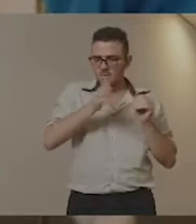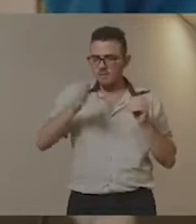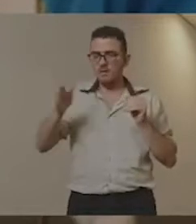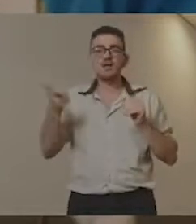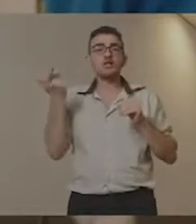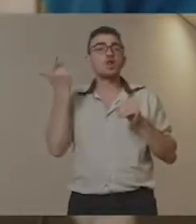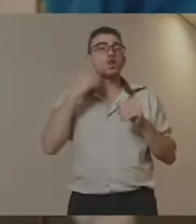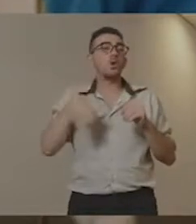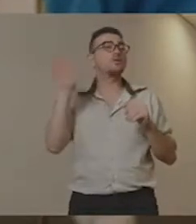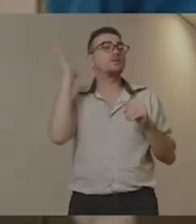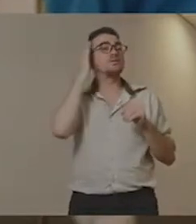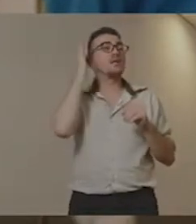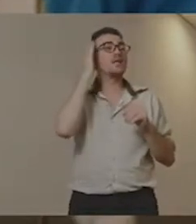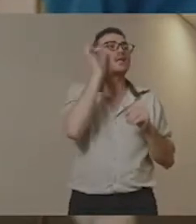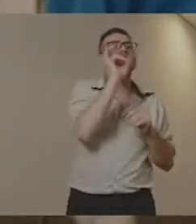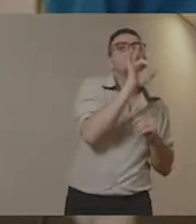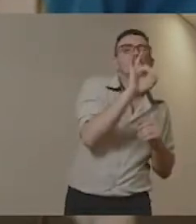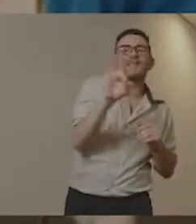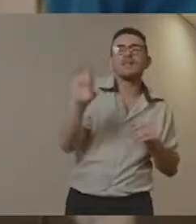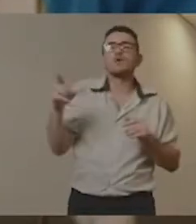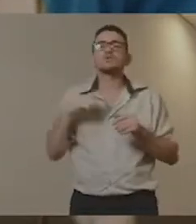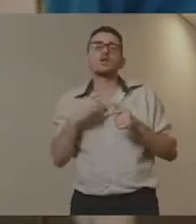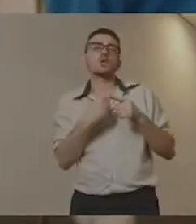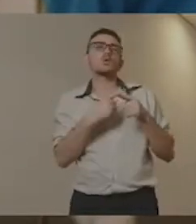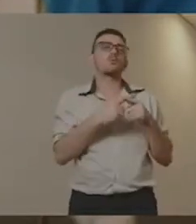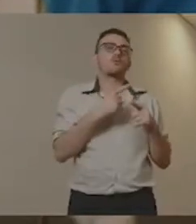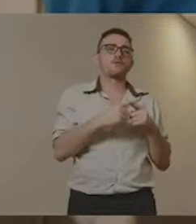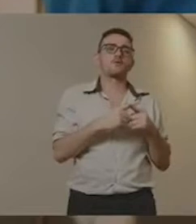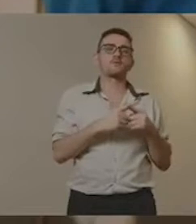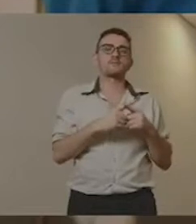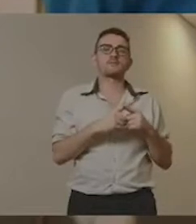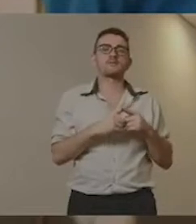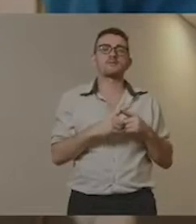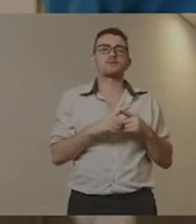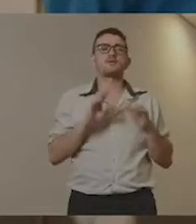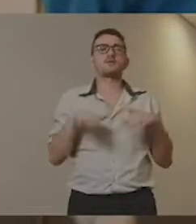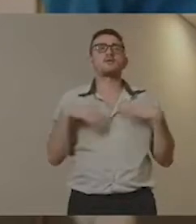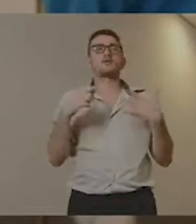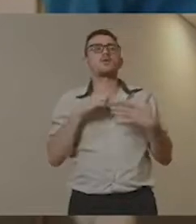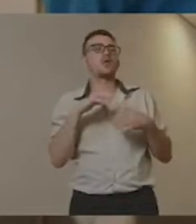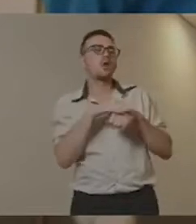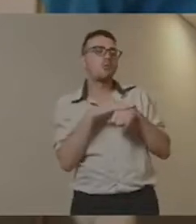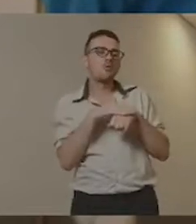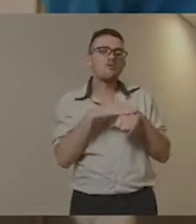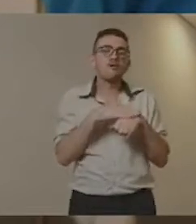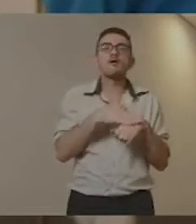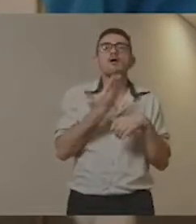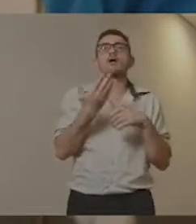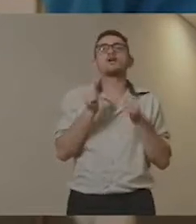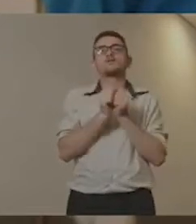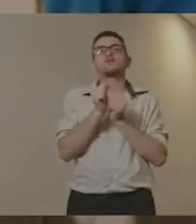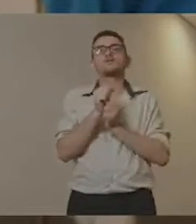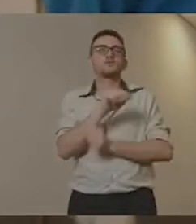que cada um tem o seu porquê, cada um tem o seu porém. Então, a gente ter uma conversa com os alunos, ter uma